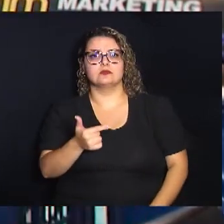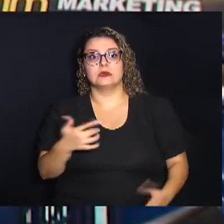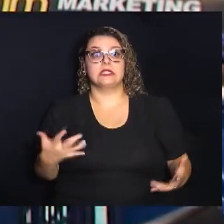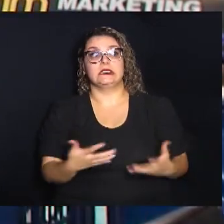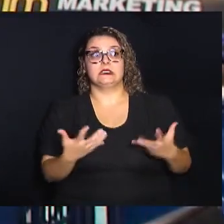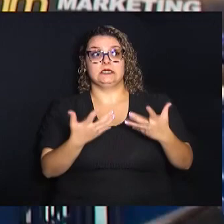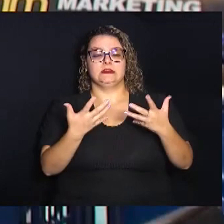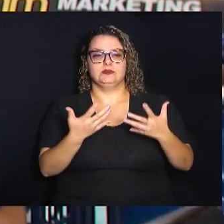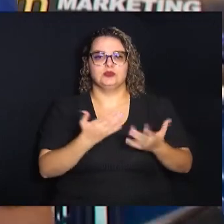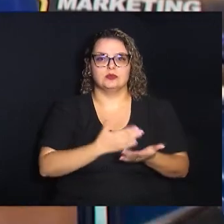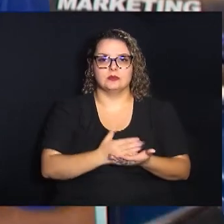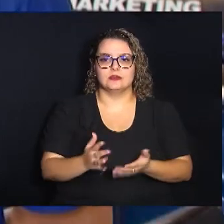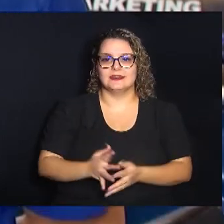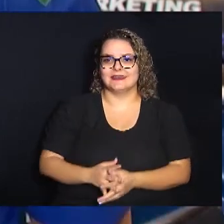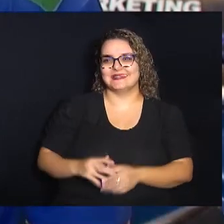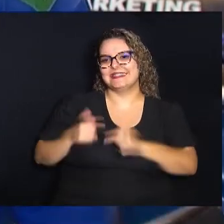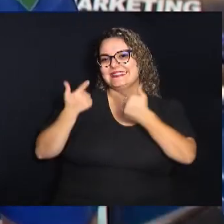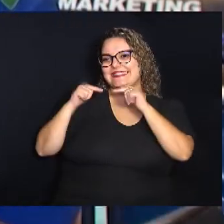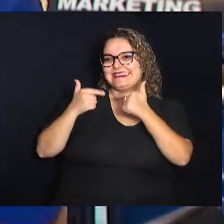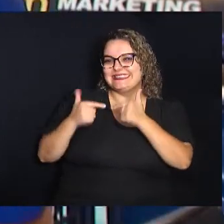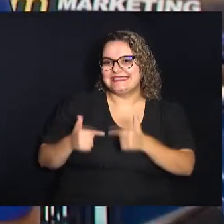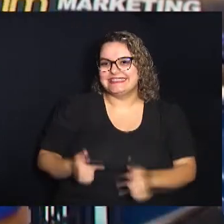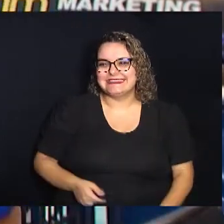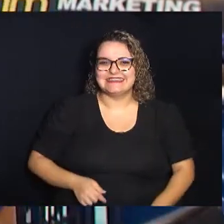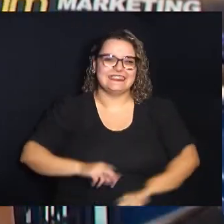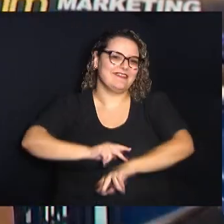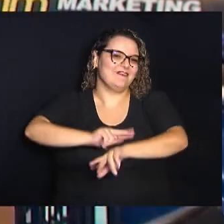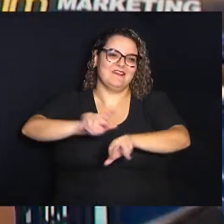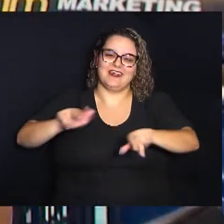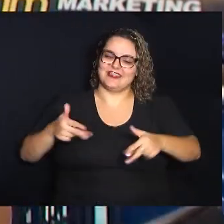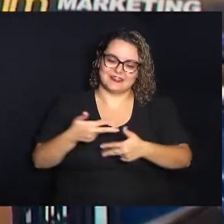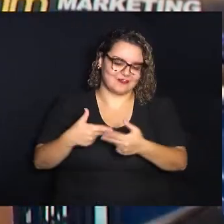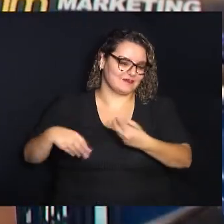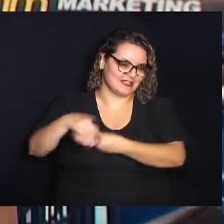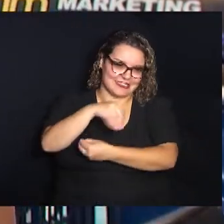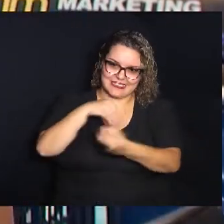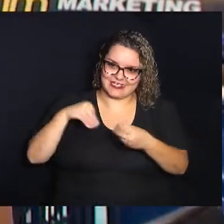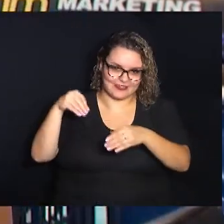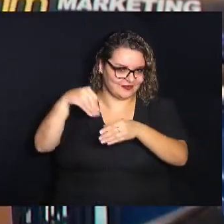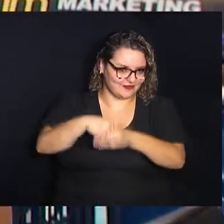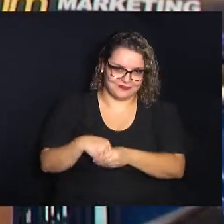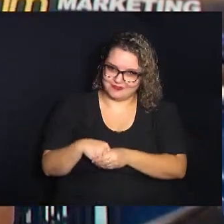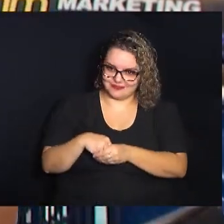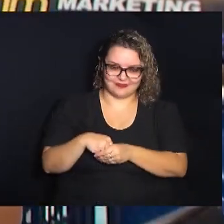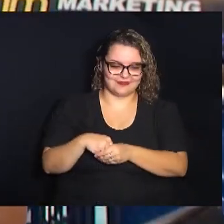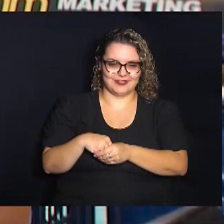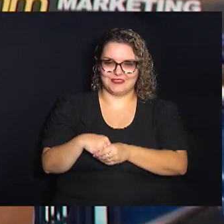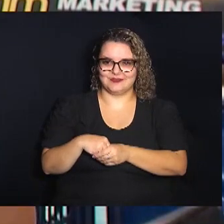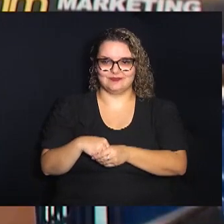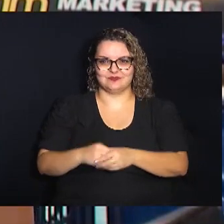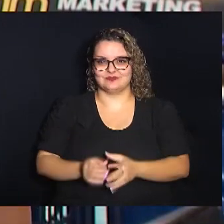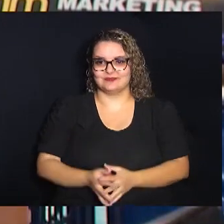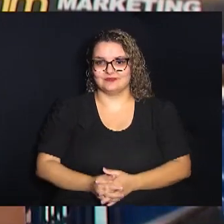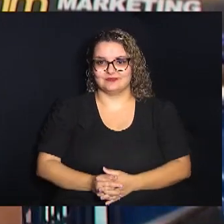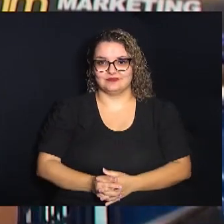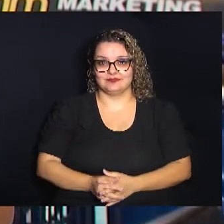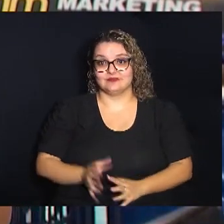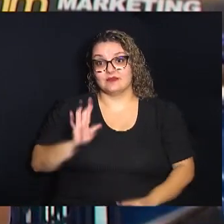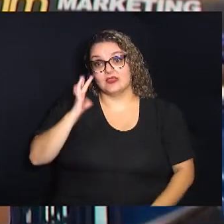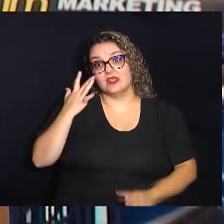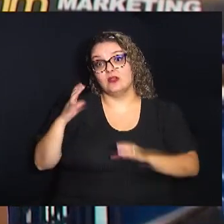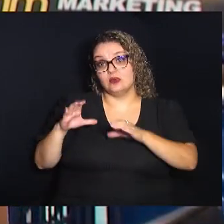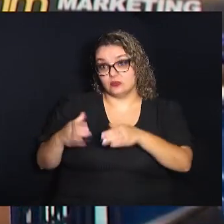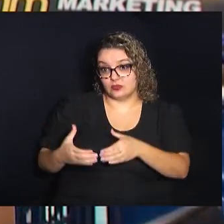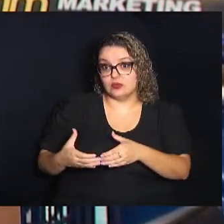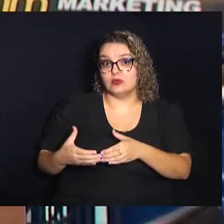no início? Tem muitos fatores, né? Tem muitos fatores. Eu acho que o time fez uma